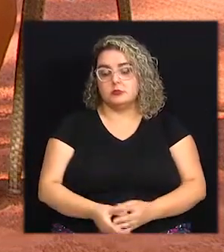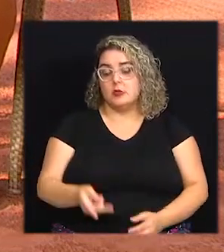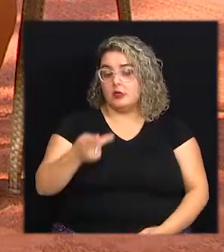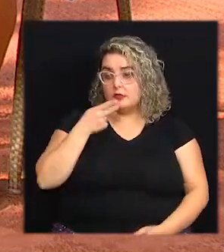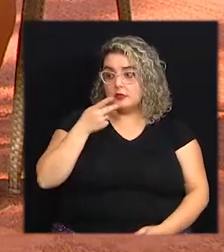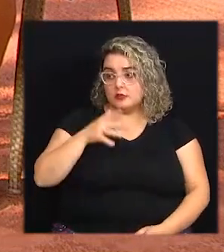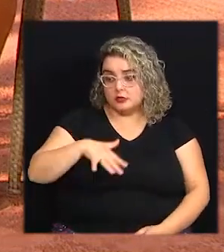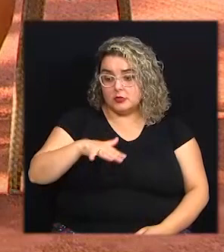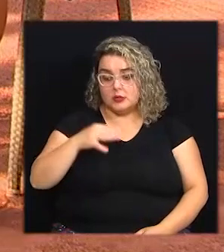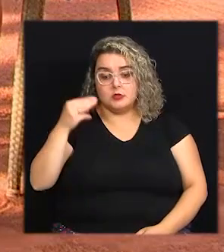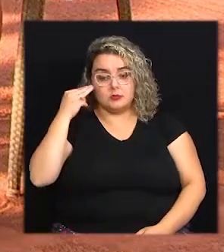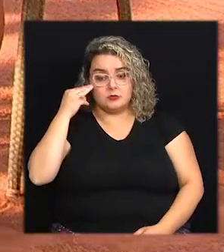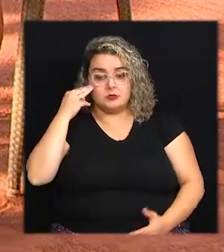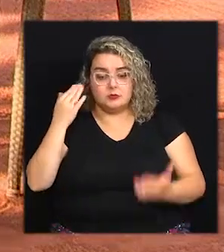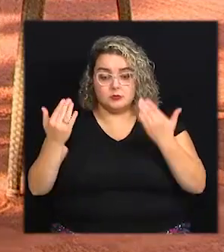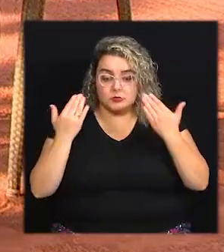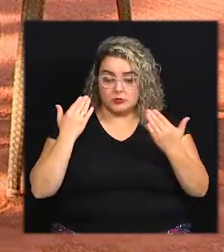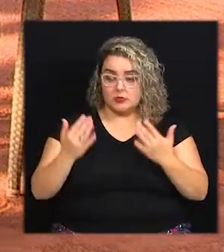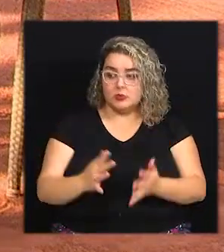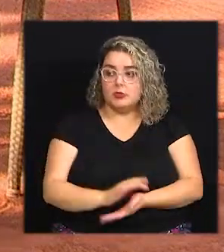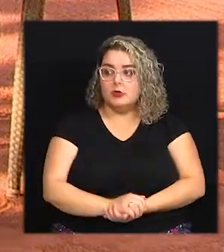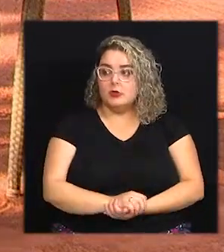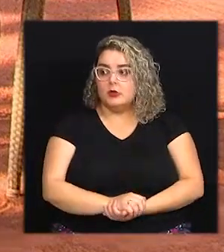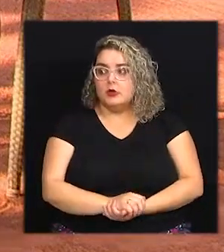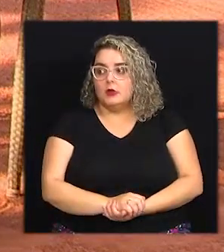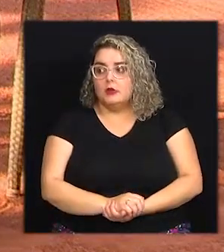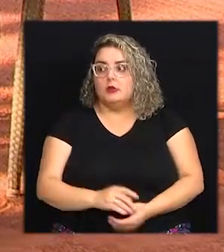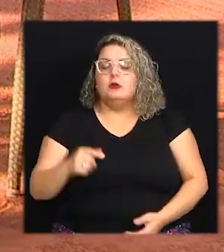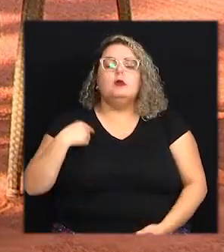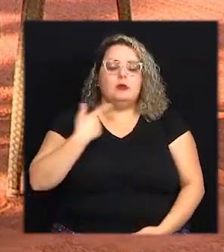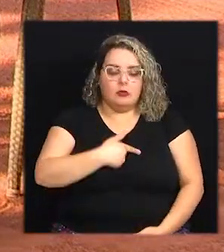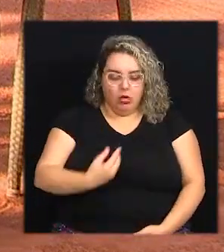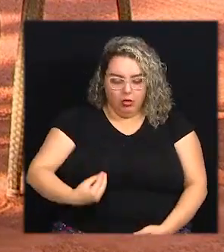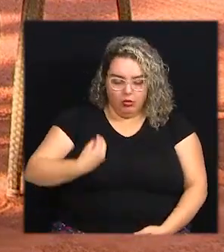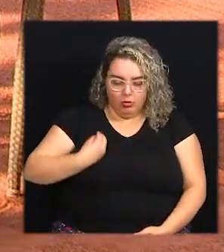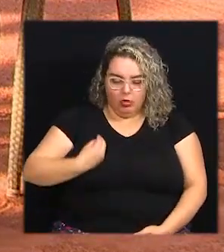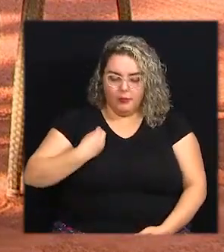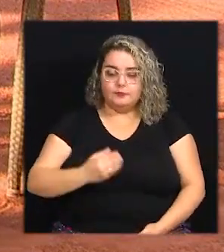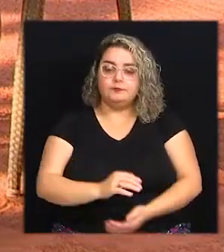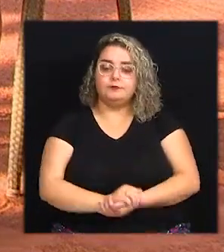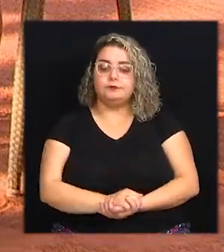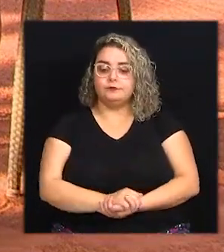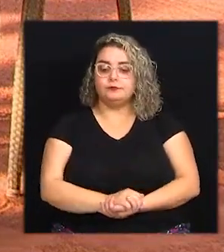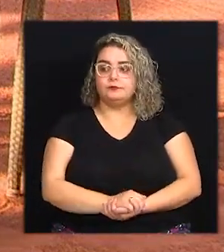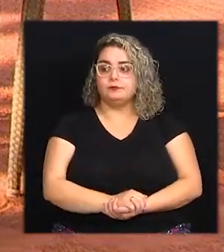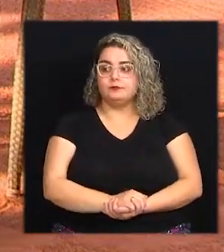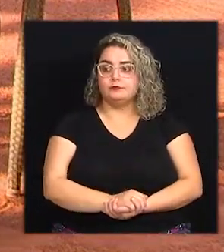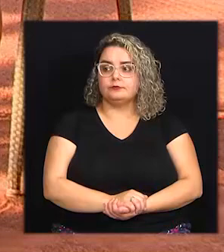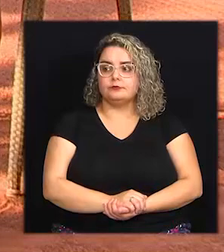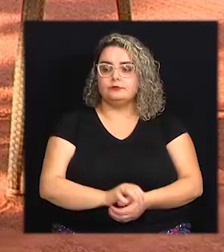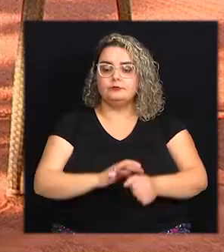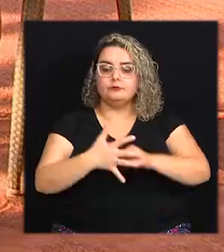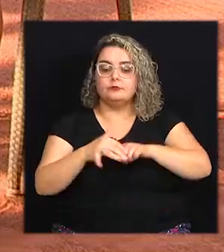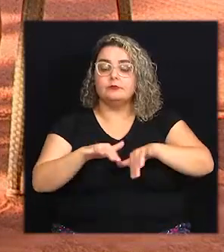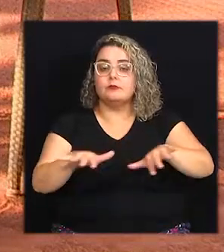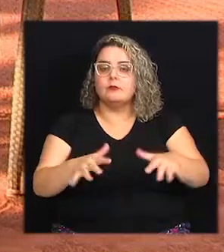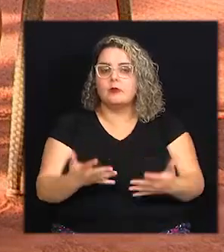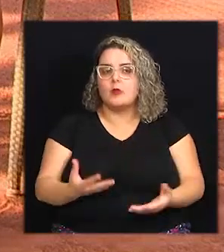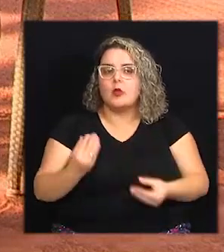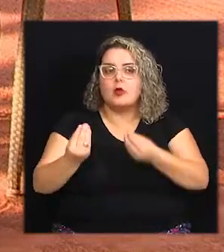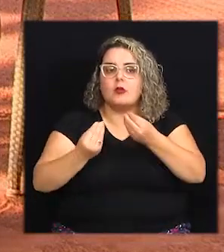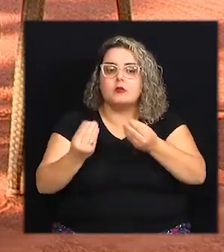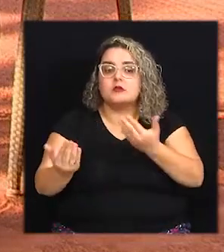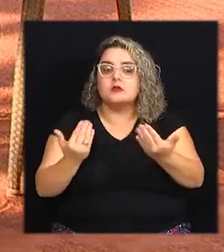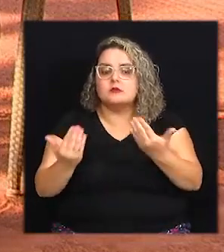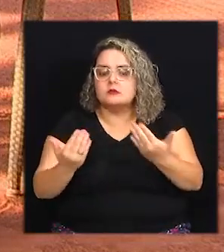Falando desse lado mental, desse lado psicológico, nós vivemos, e ainda estamos vivendo um pouco, na pandemia. Como é que